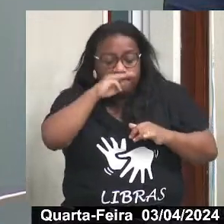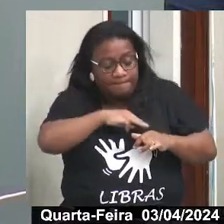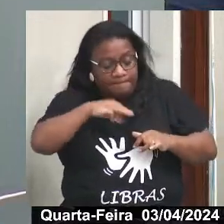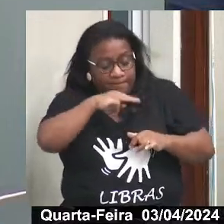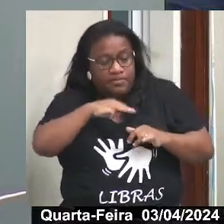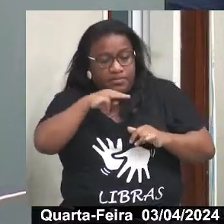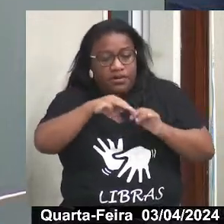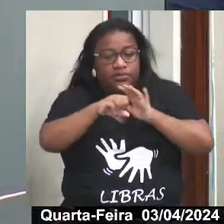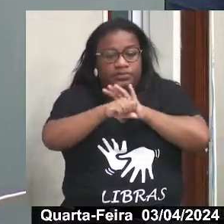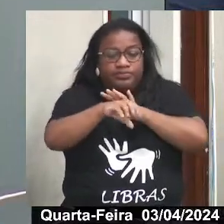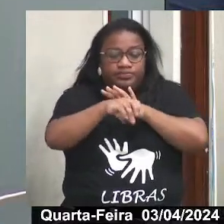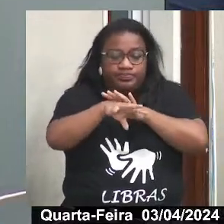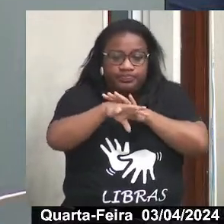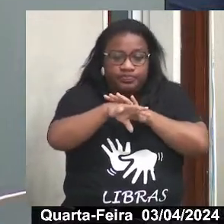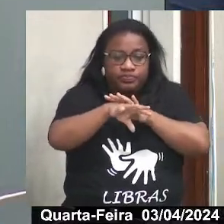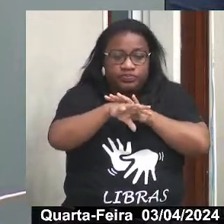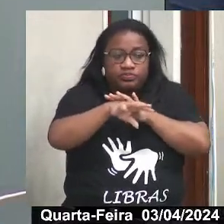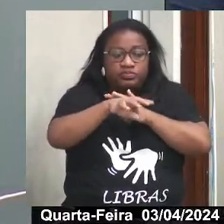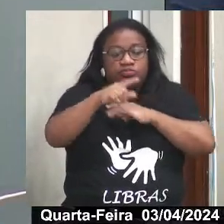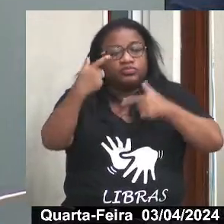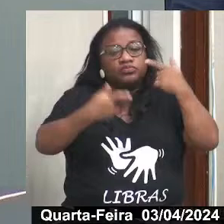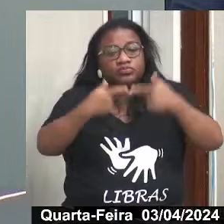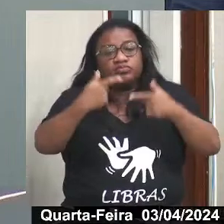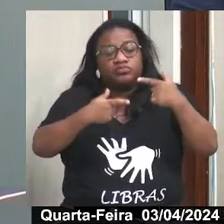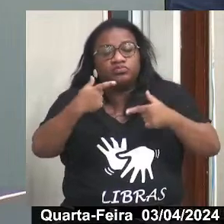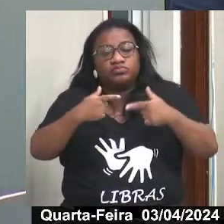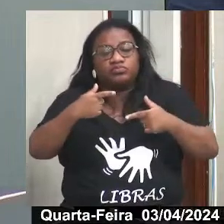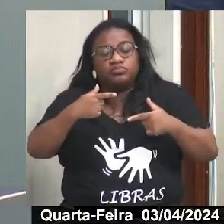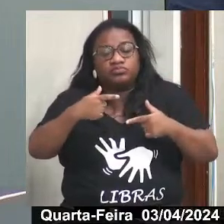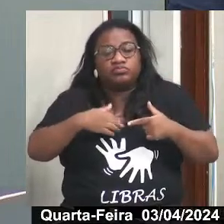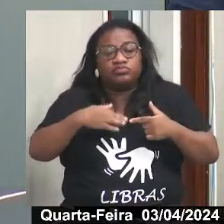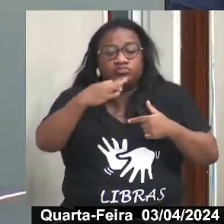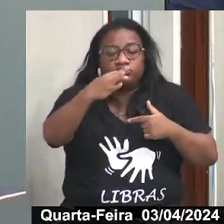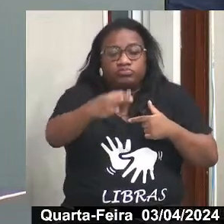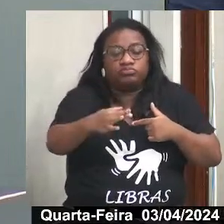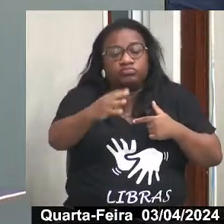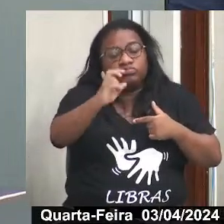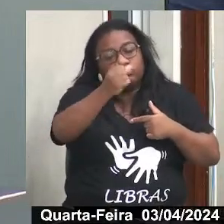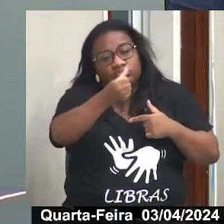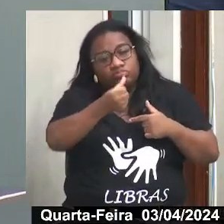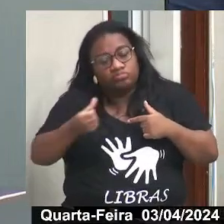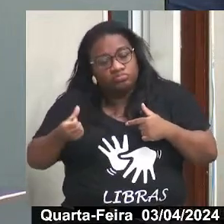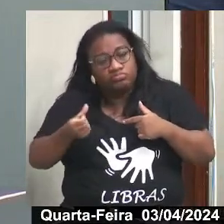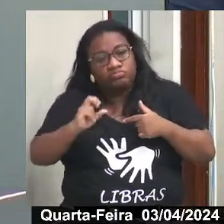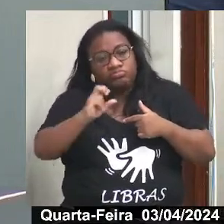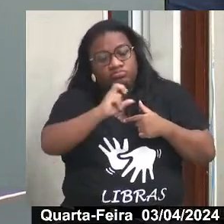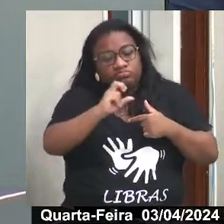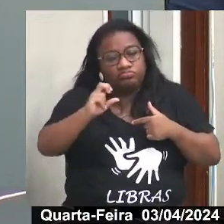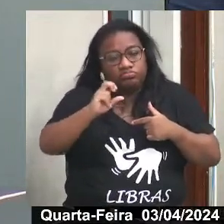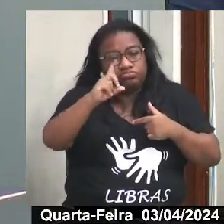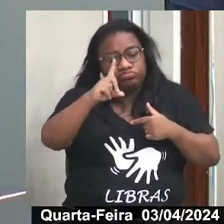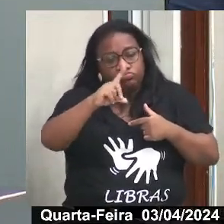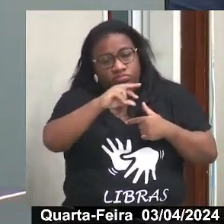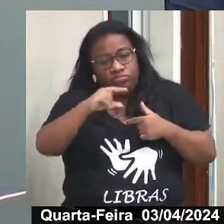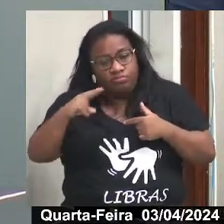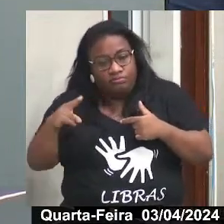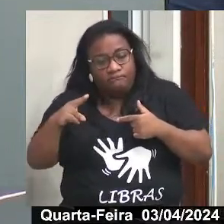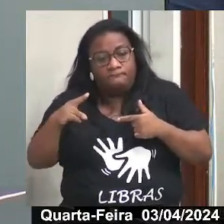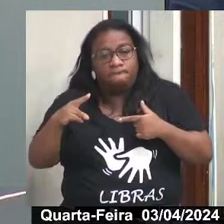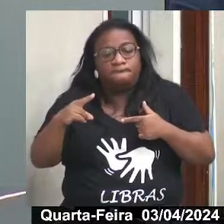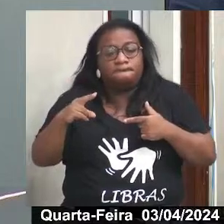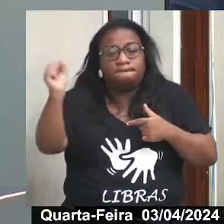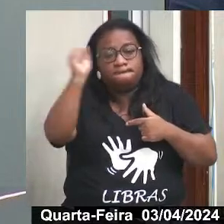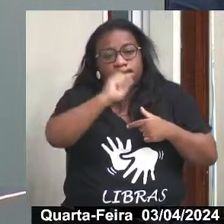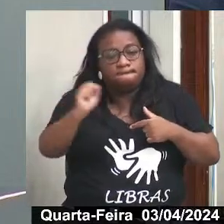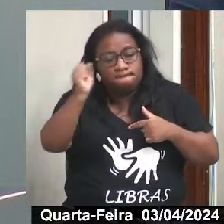de Costa Barbosa e Rogério Nupcio dos Santos. Em discussão, nova discussão, foi a votação aprovada com 13 votos favoráveis e 3 ausências. 12 vereadores Abel